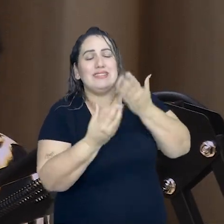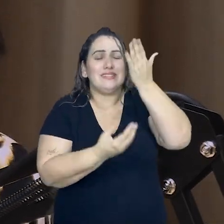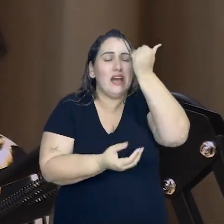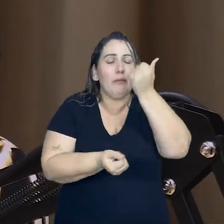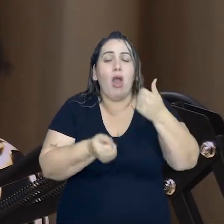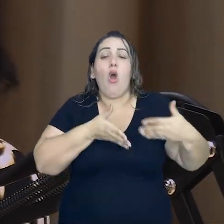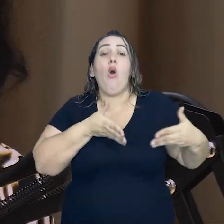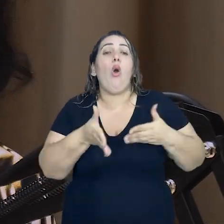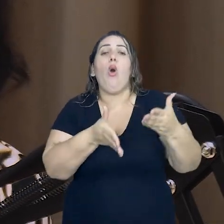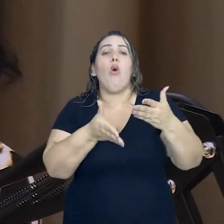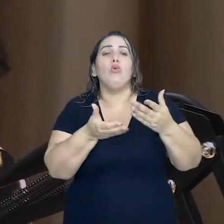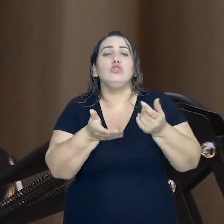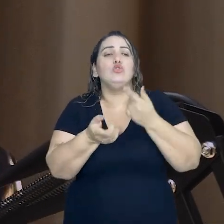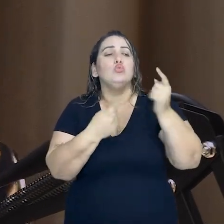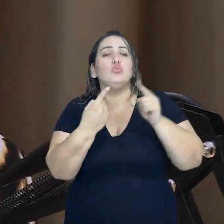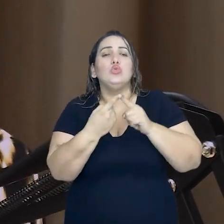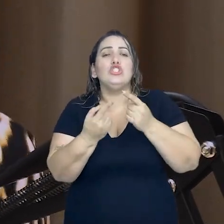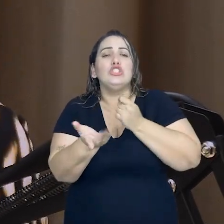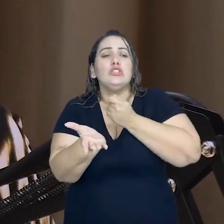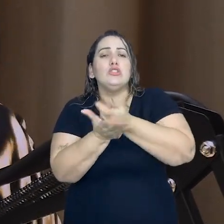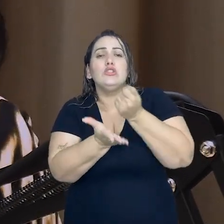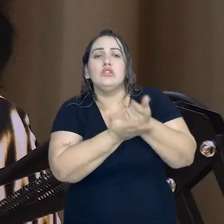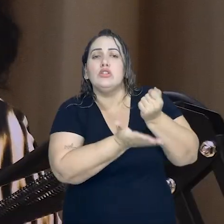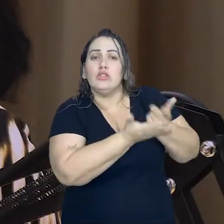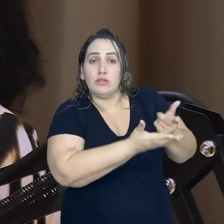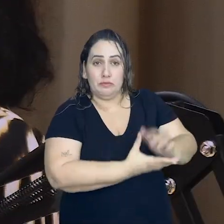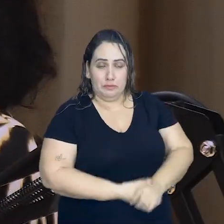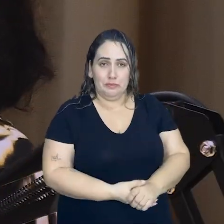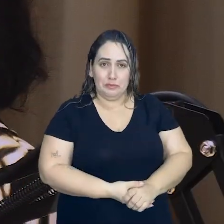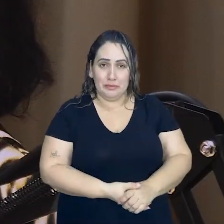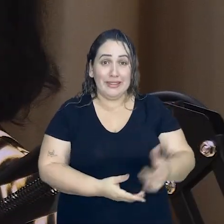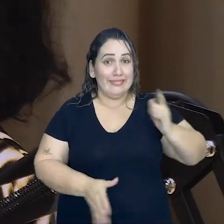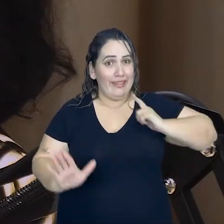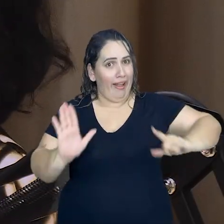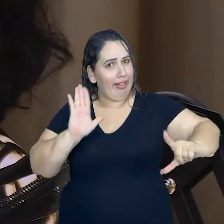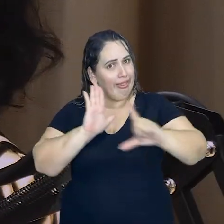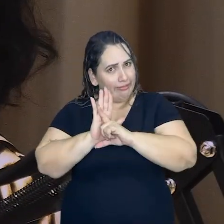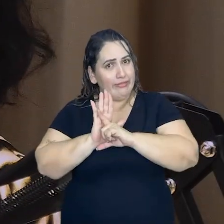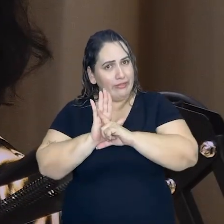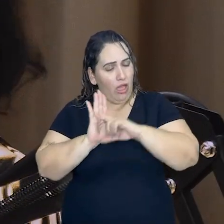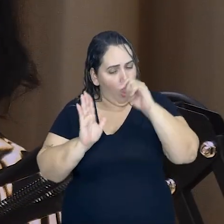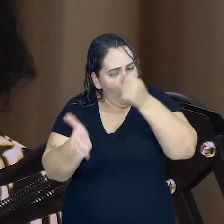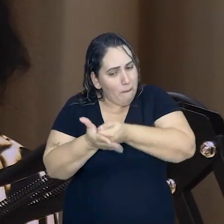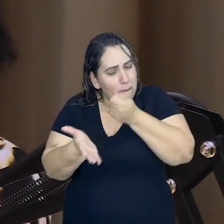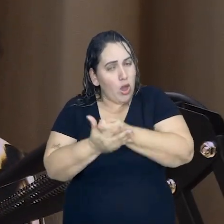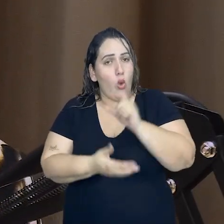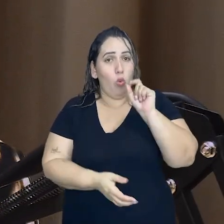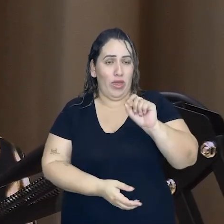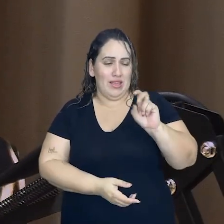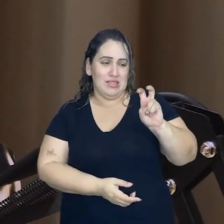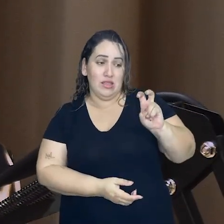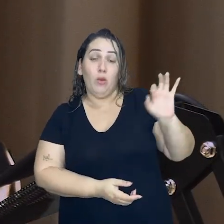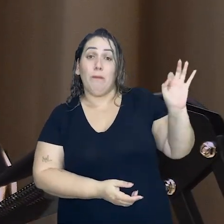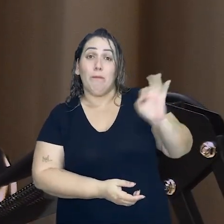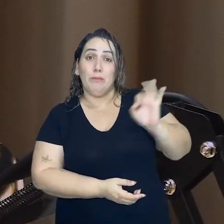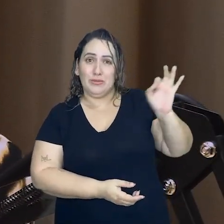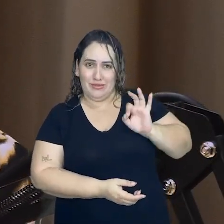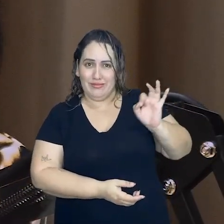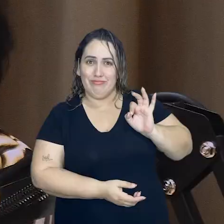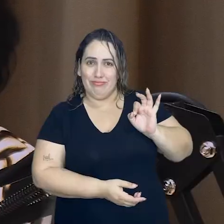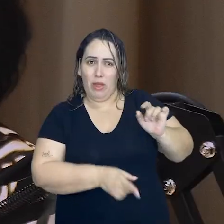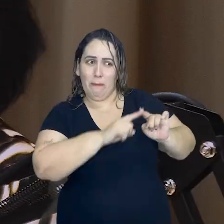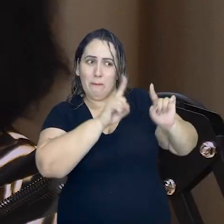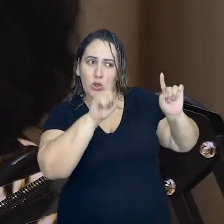dinheiro que ele recebe anualmente, ele tem que aplicar 5% em programas de incentivo à